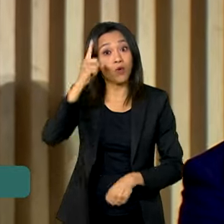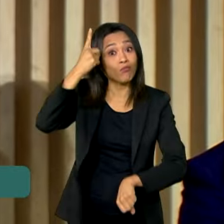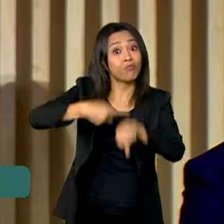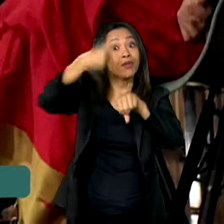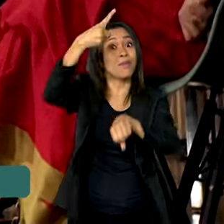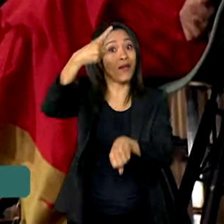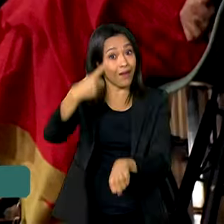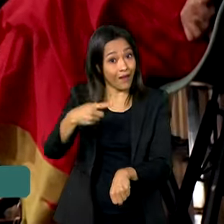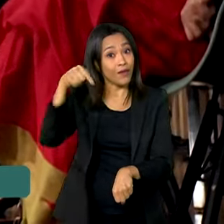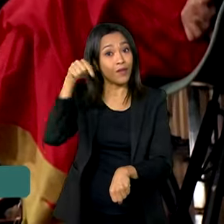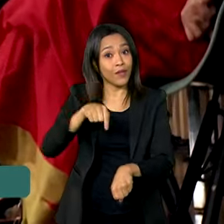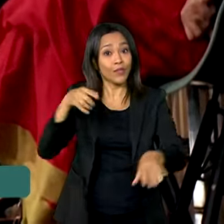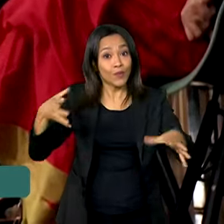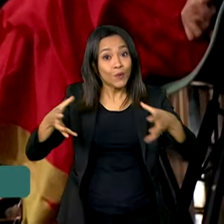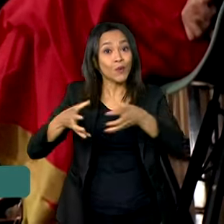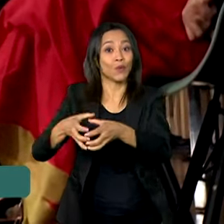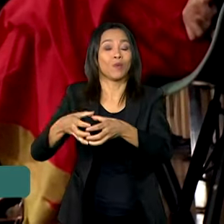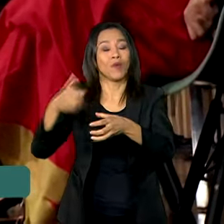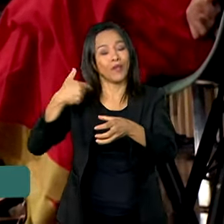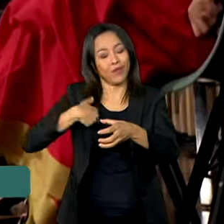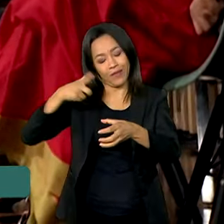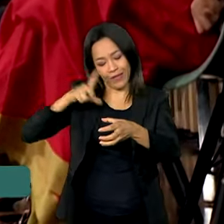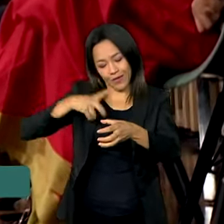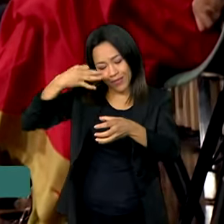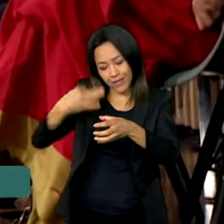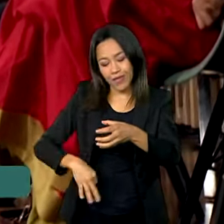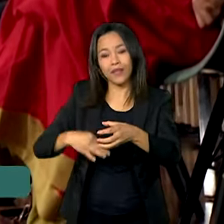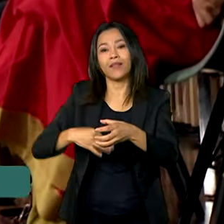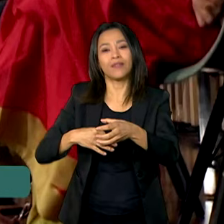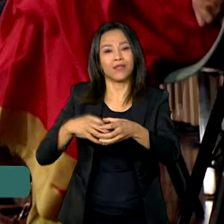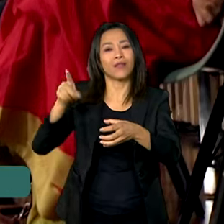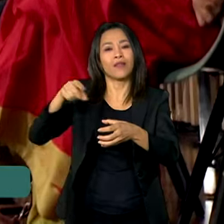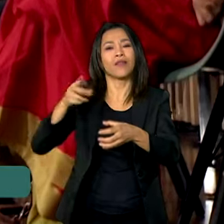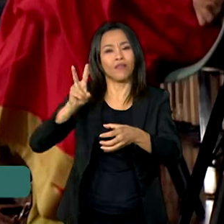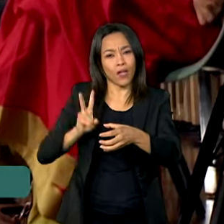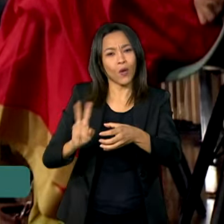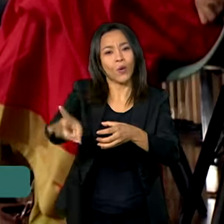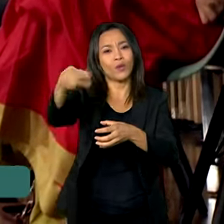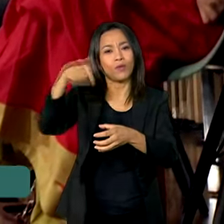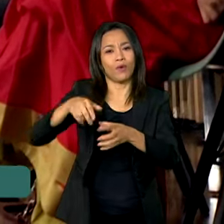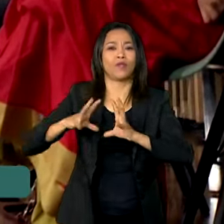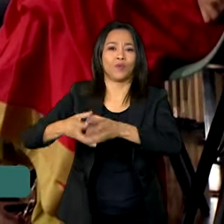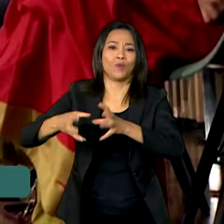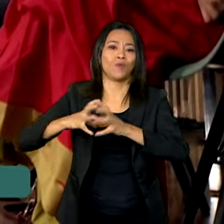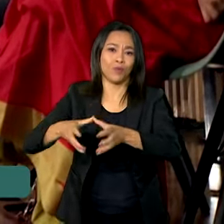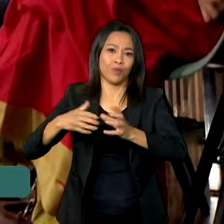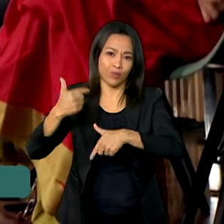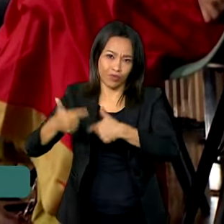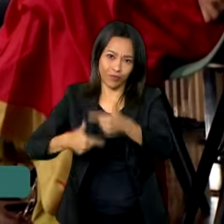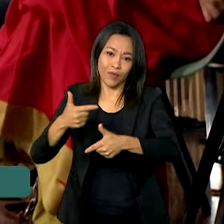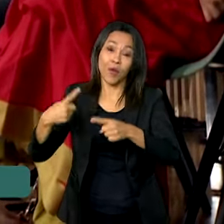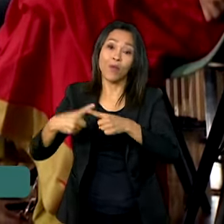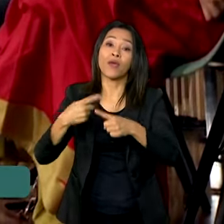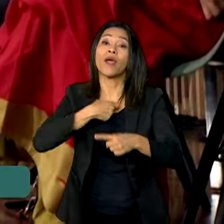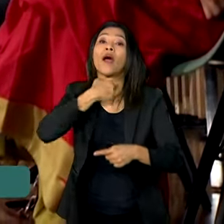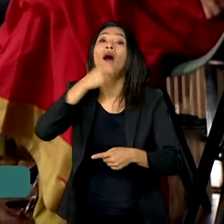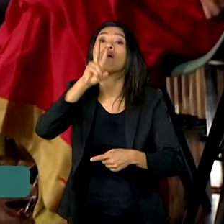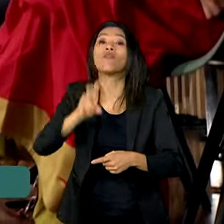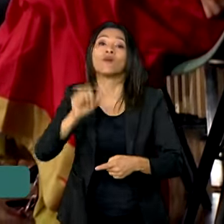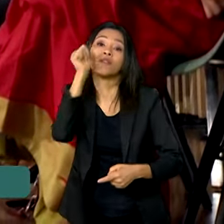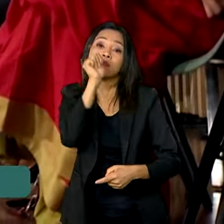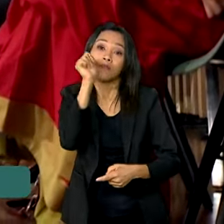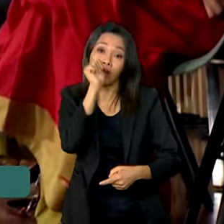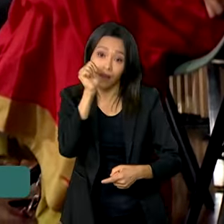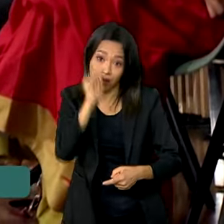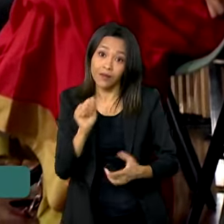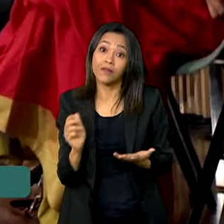pioneiro, né, nesse grupo, e eu tenho certeza que ele vai seguir adiante, porque a voz das mulheres, enfim,